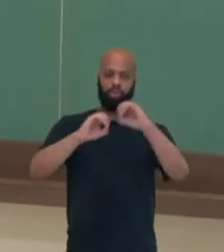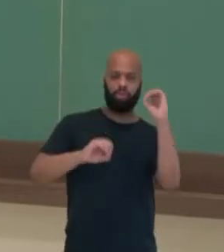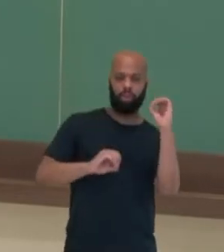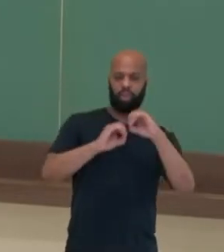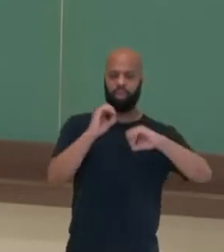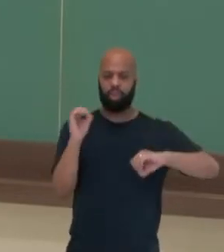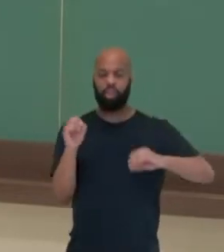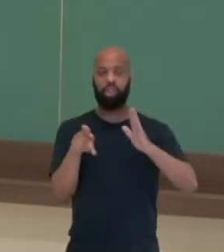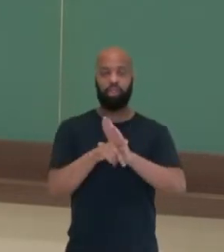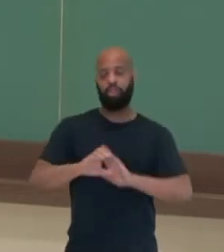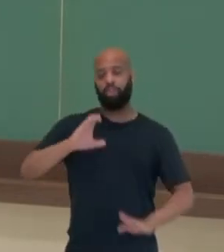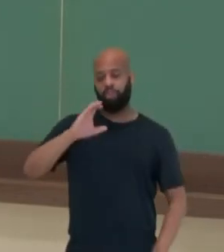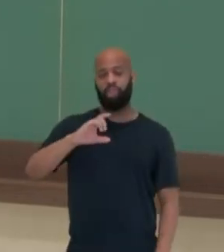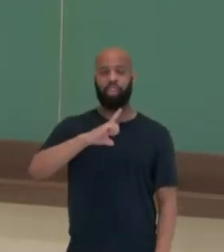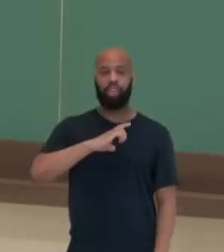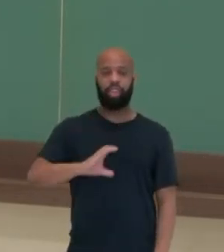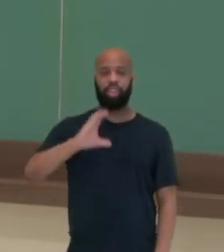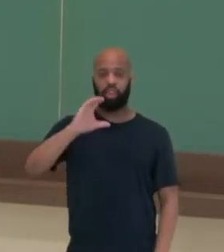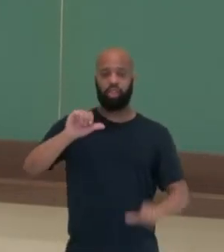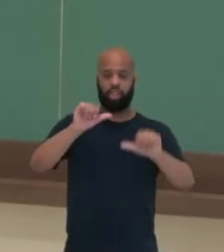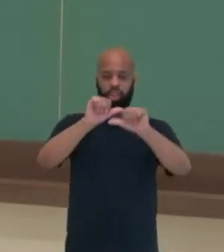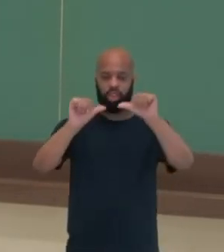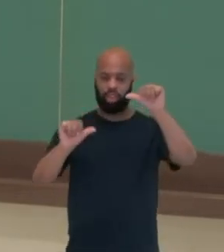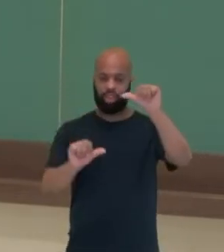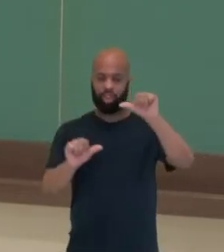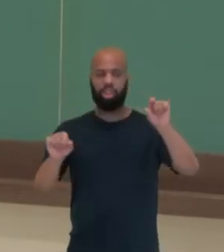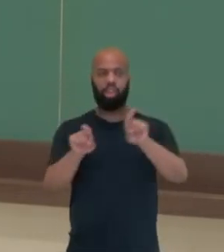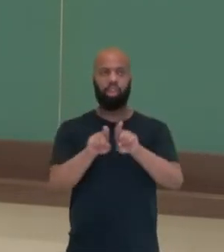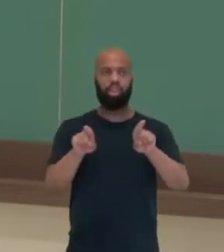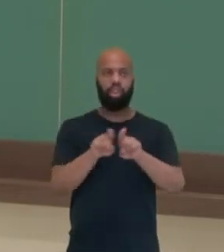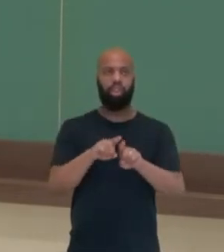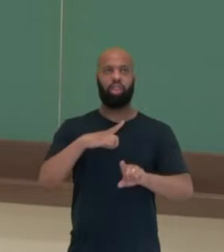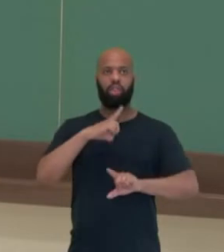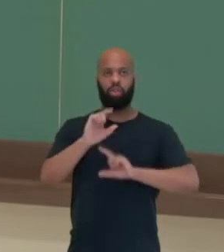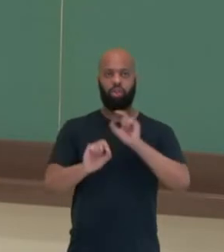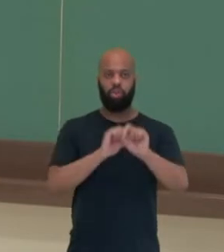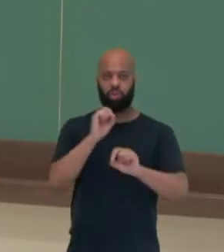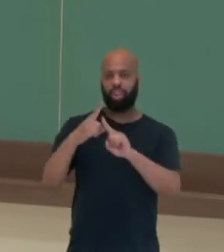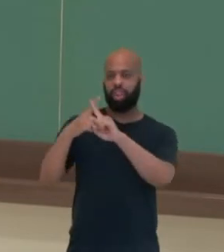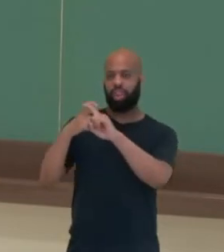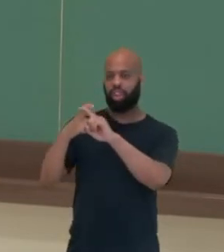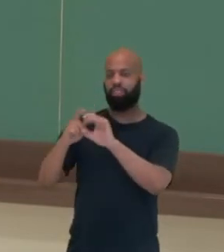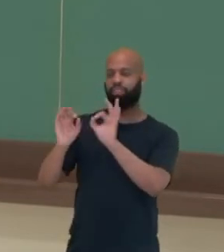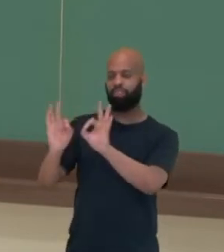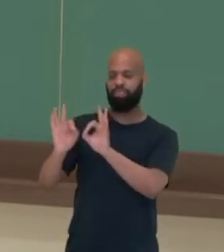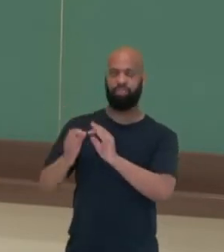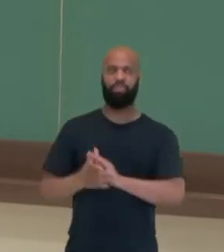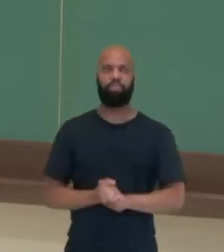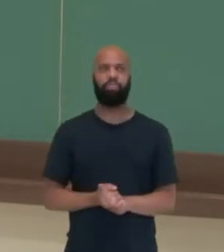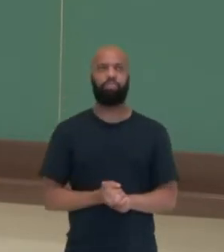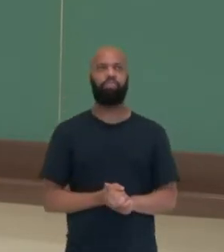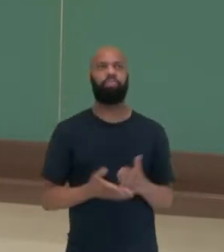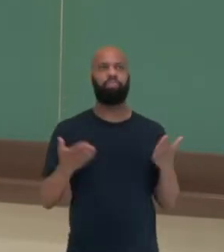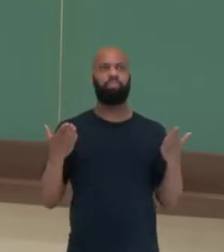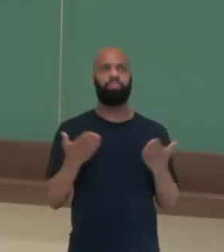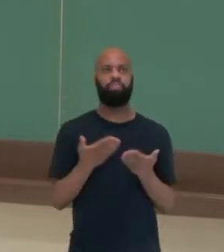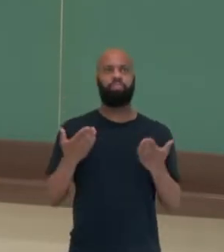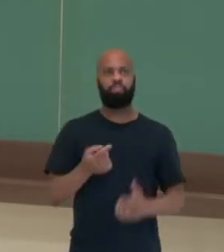um carbono assimétrico e o carboninho está assinalado com um asterisco. Muito bem.